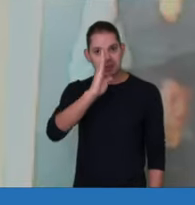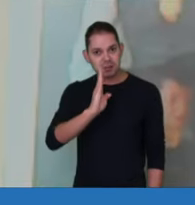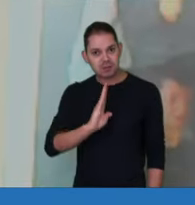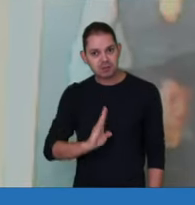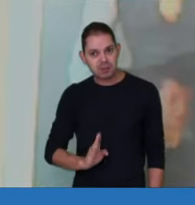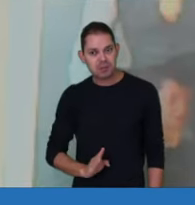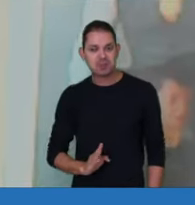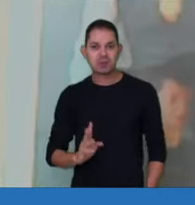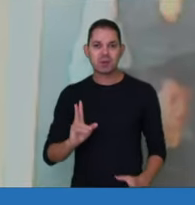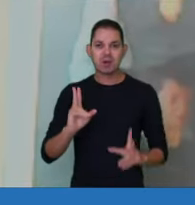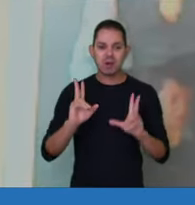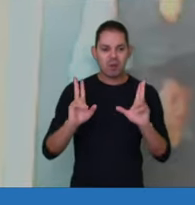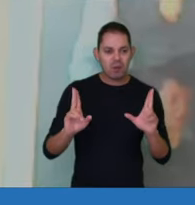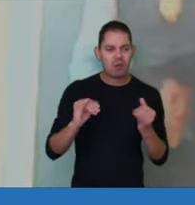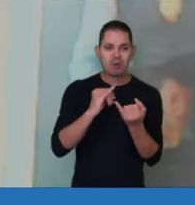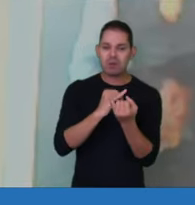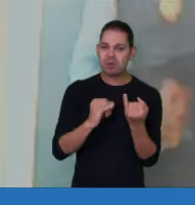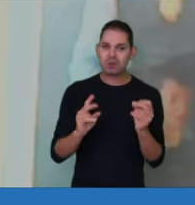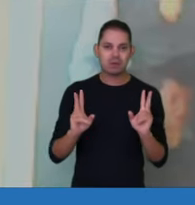semelhantes,